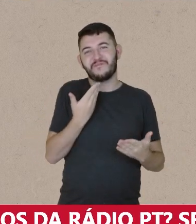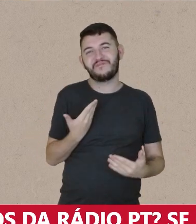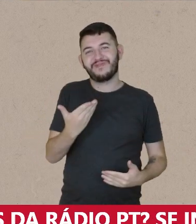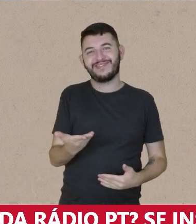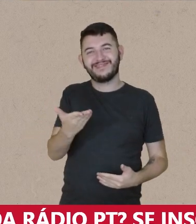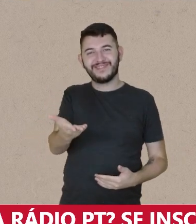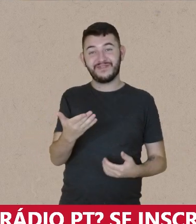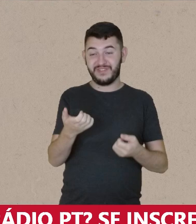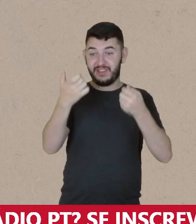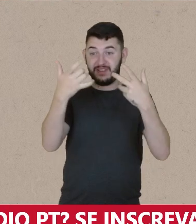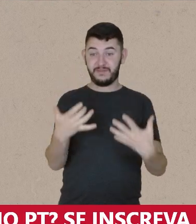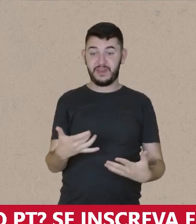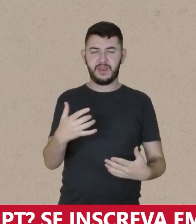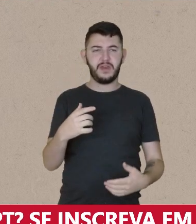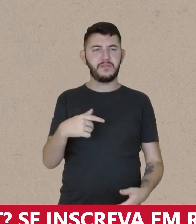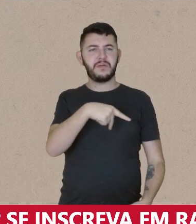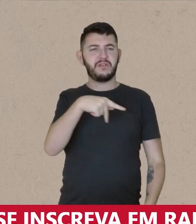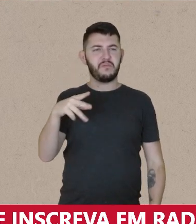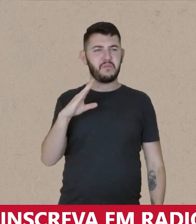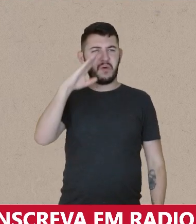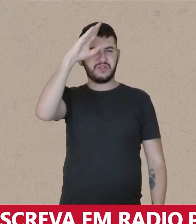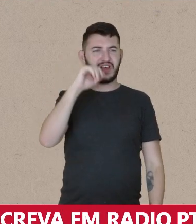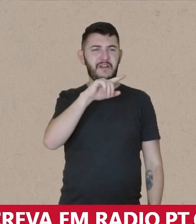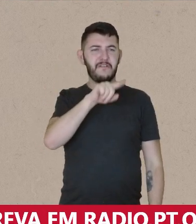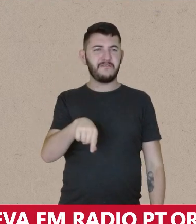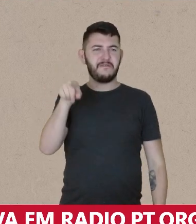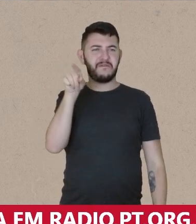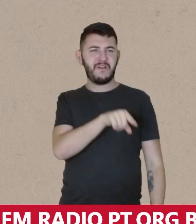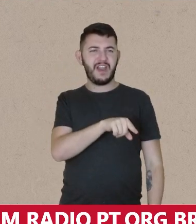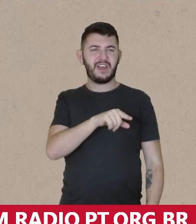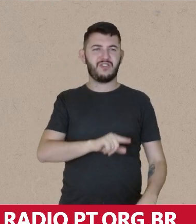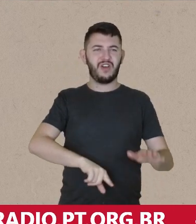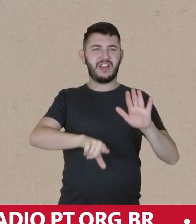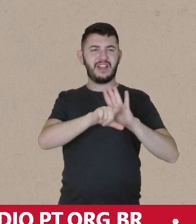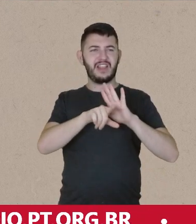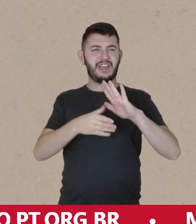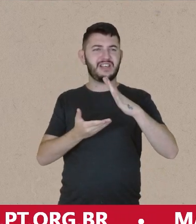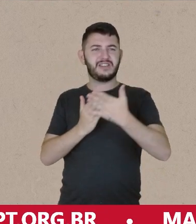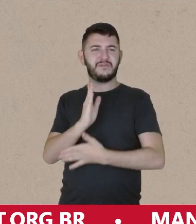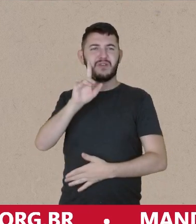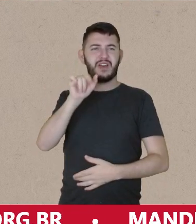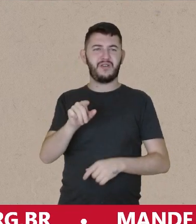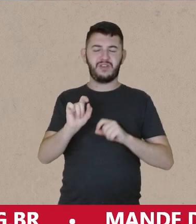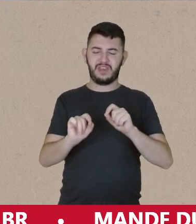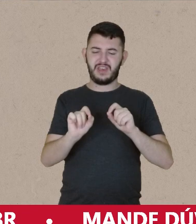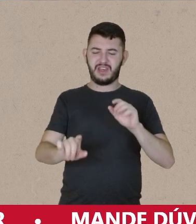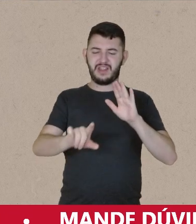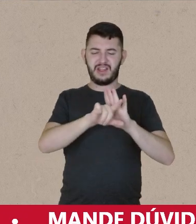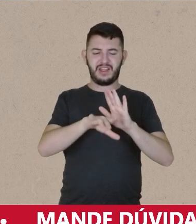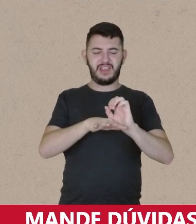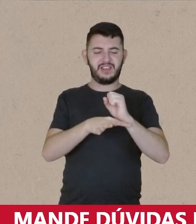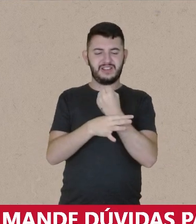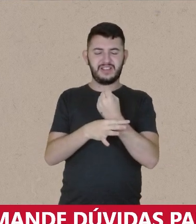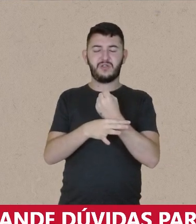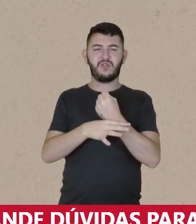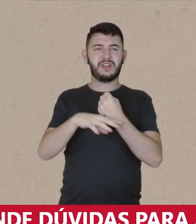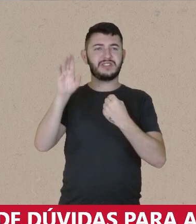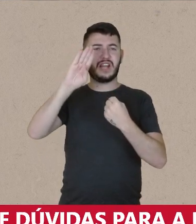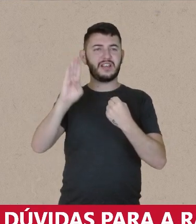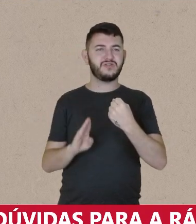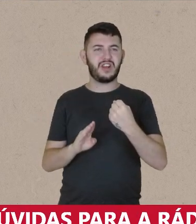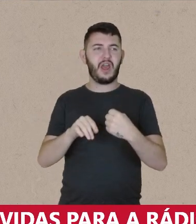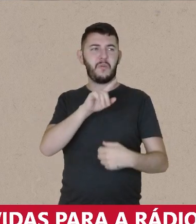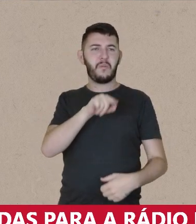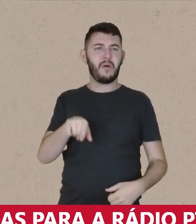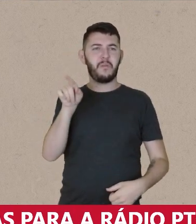comentasse esses vetos do Bolsonaro ao sancionar a lei que revoga a Lei de Segurança Nacional. Principalmente esse veto